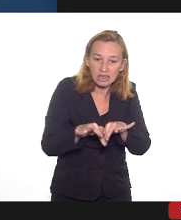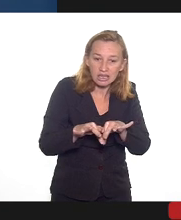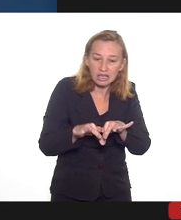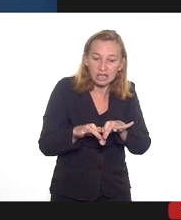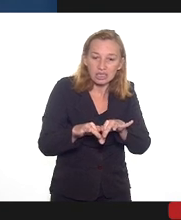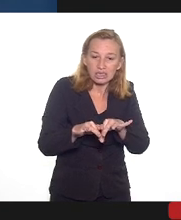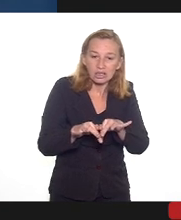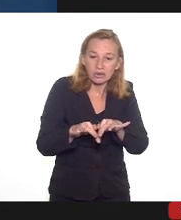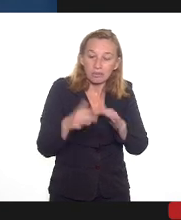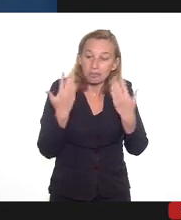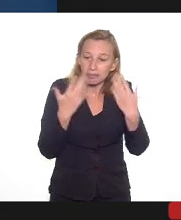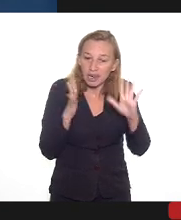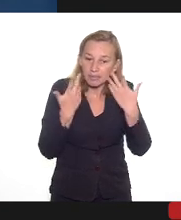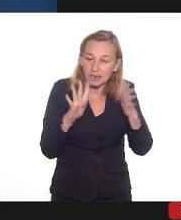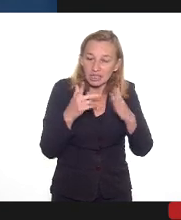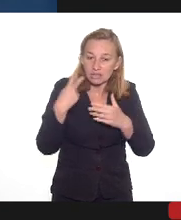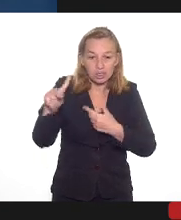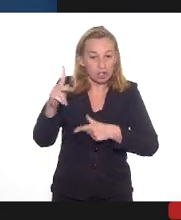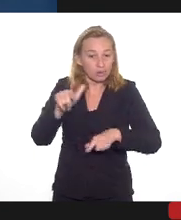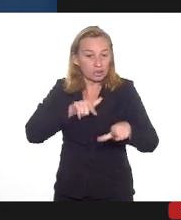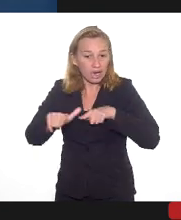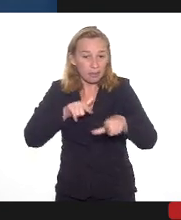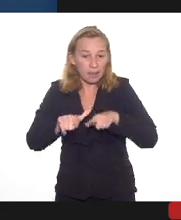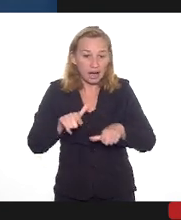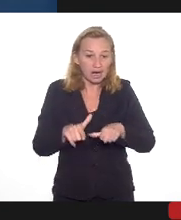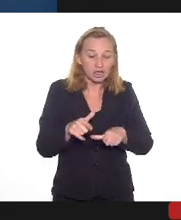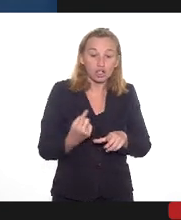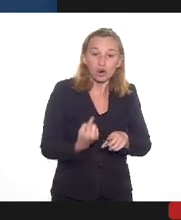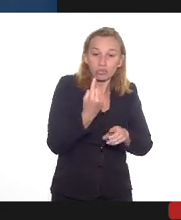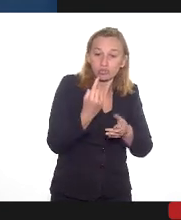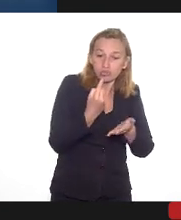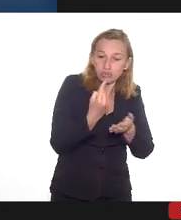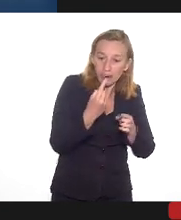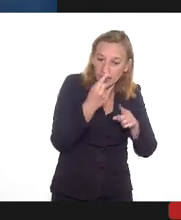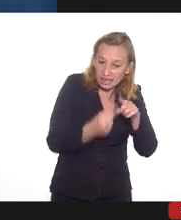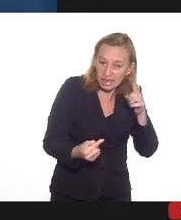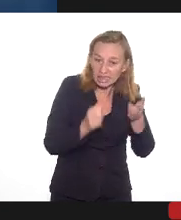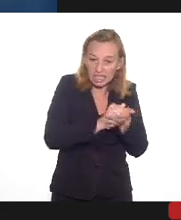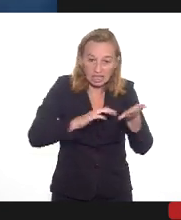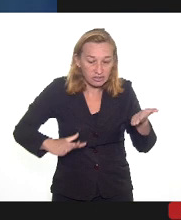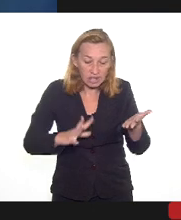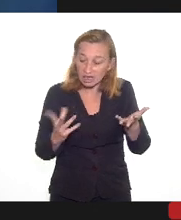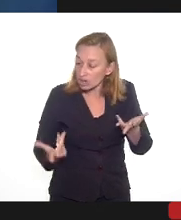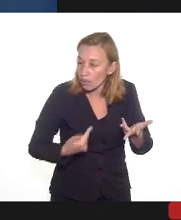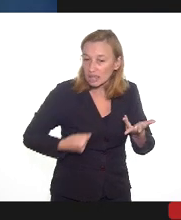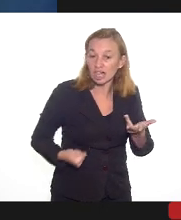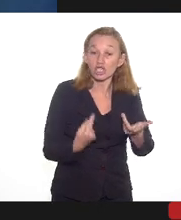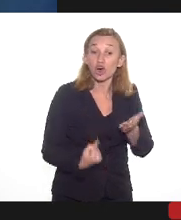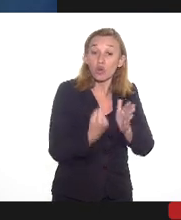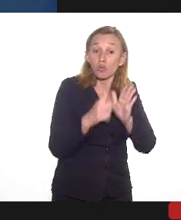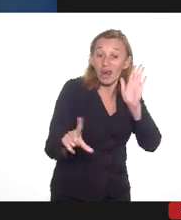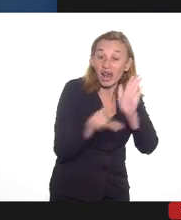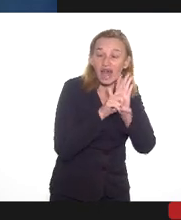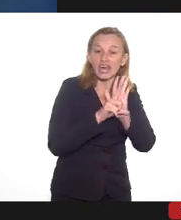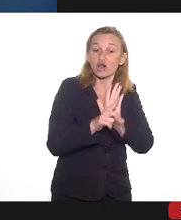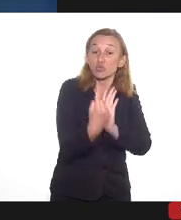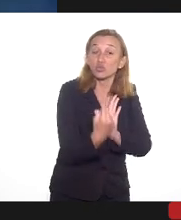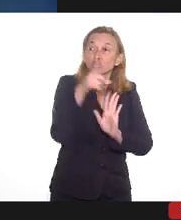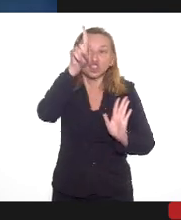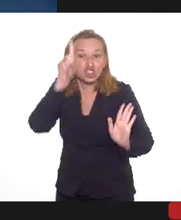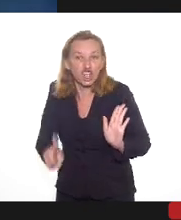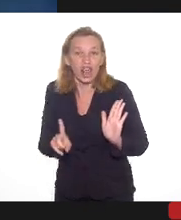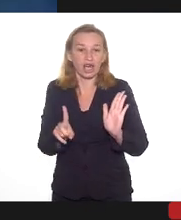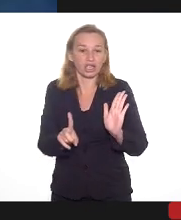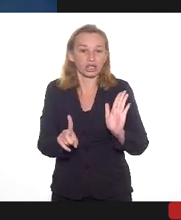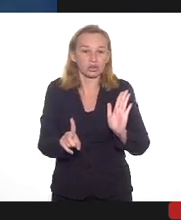gestão, reconhecendo e aplicando um terço de atividade extra-classe, uma lei, um